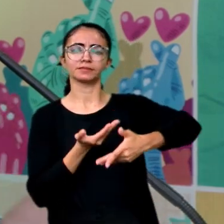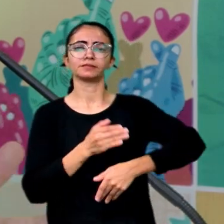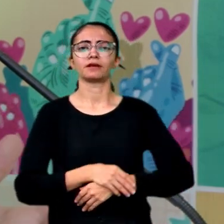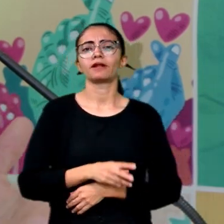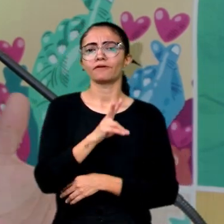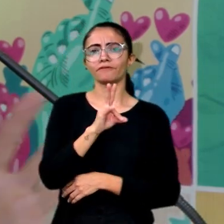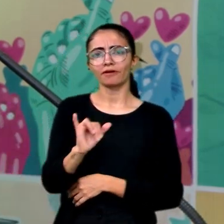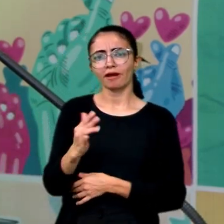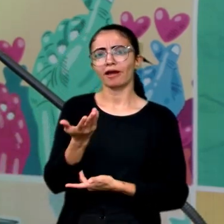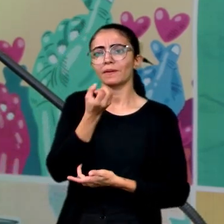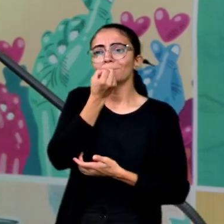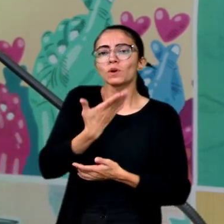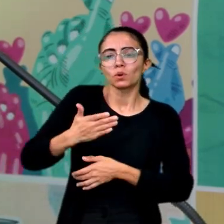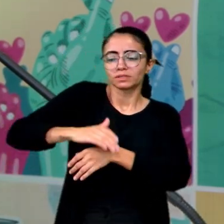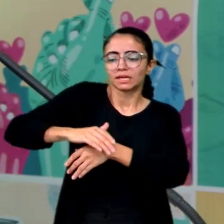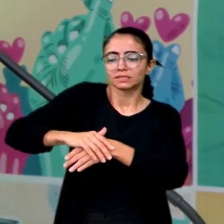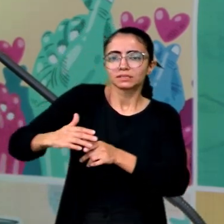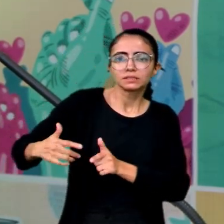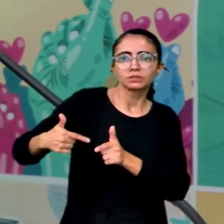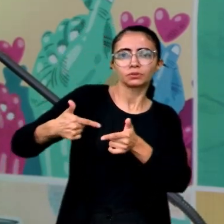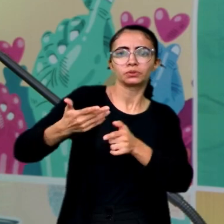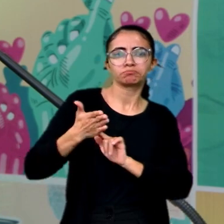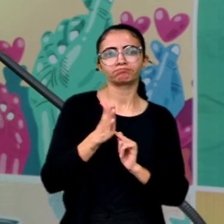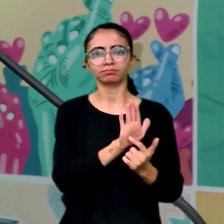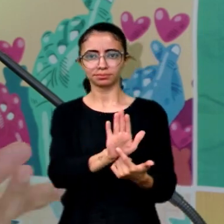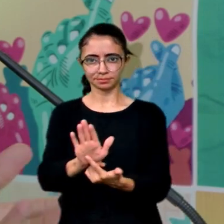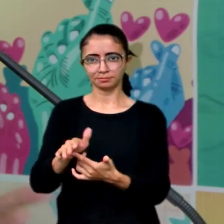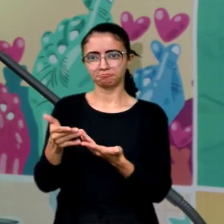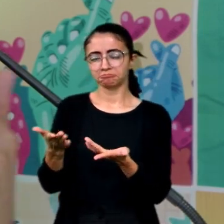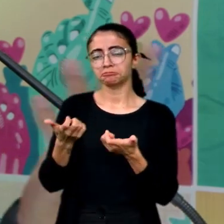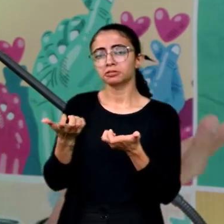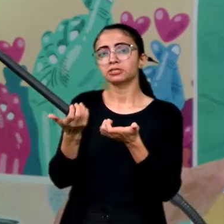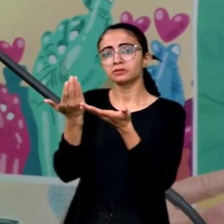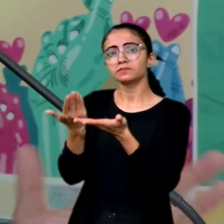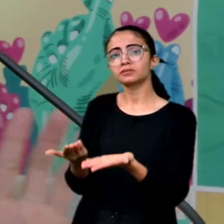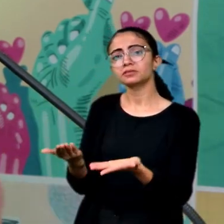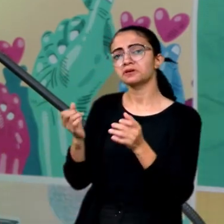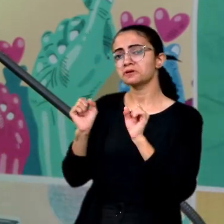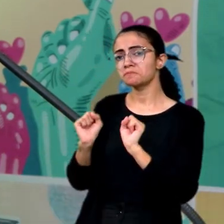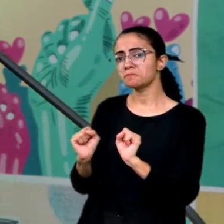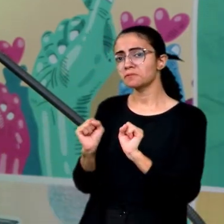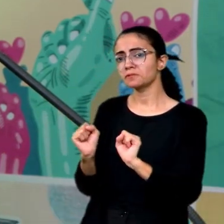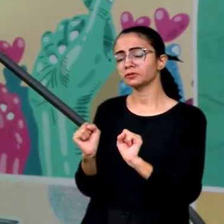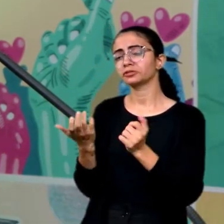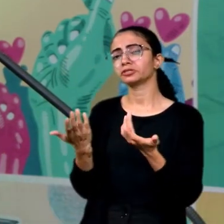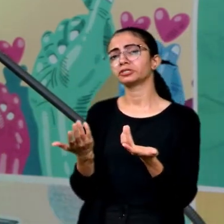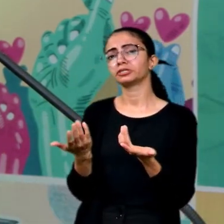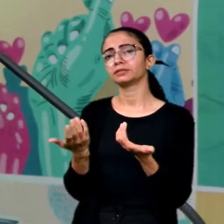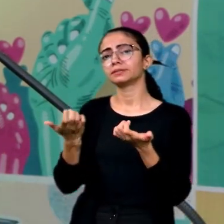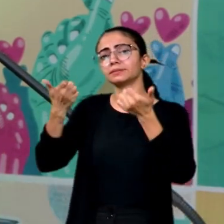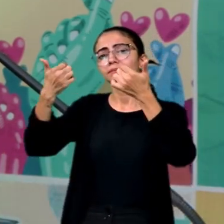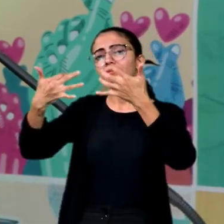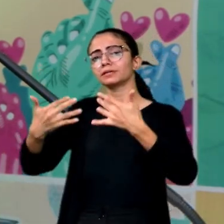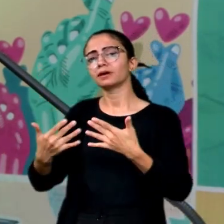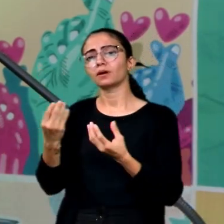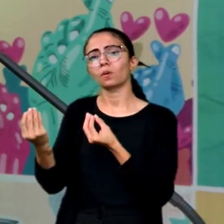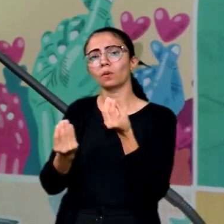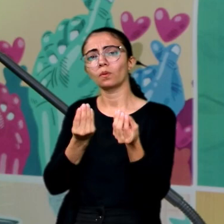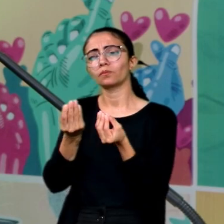trazer boas práticas, essas coisas assim. Eu queria que você pudesse abordar aqui pra gente como você enxerga assim,